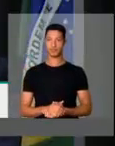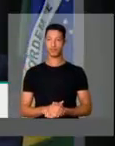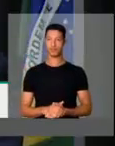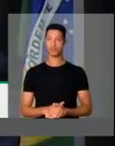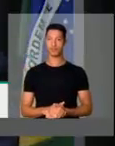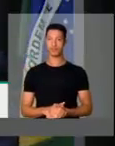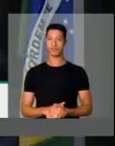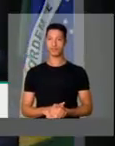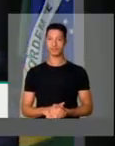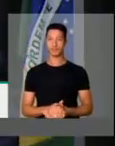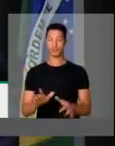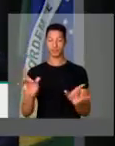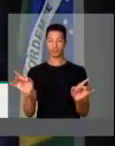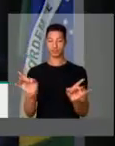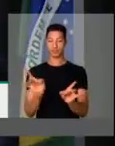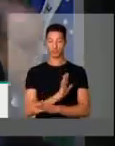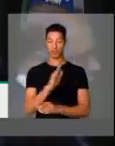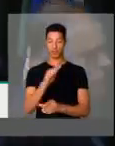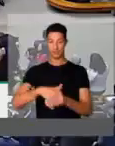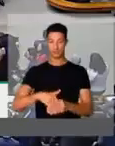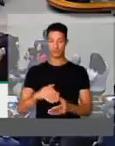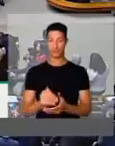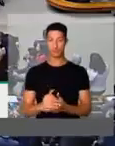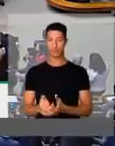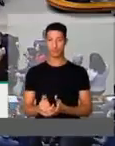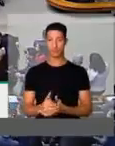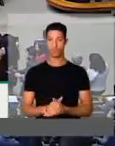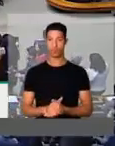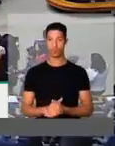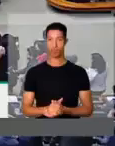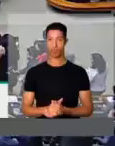Errou, senhor presidente. Está encerrada a votação.